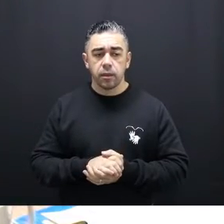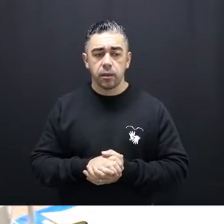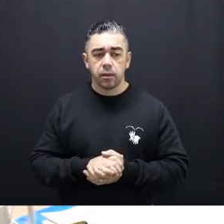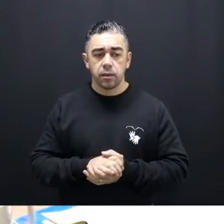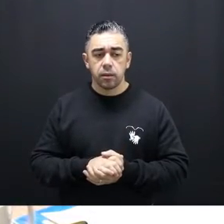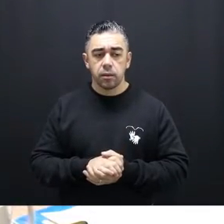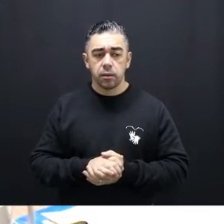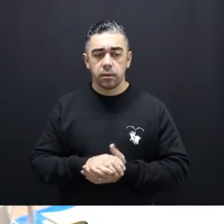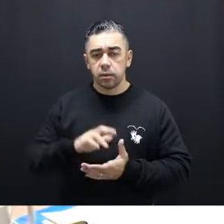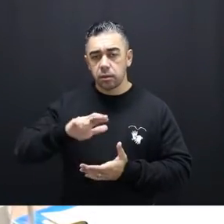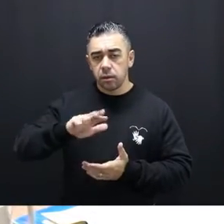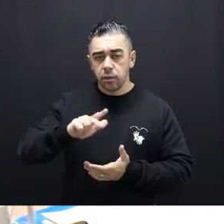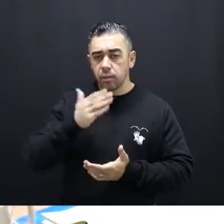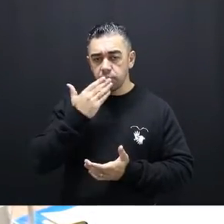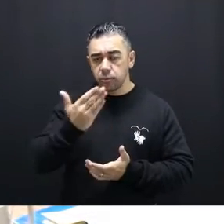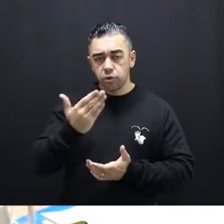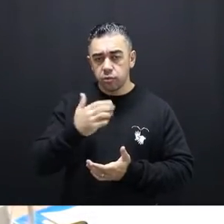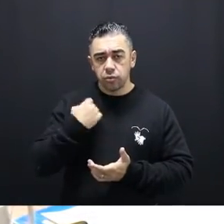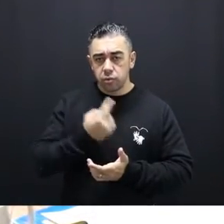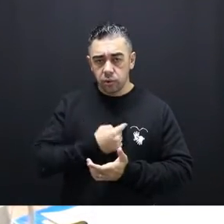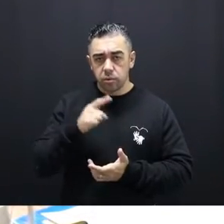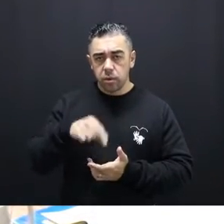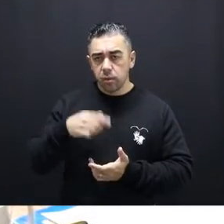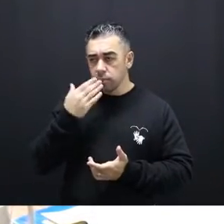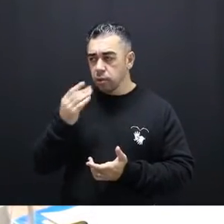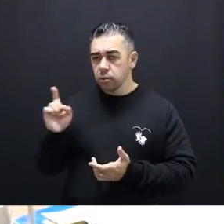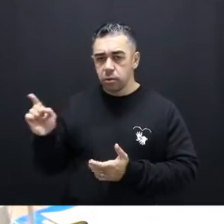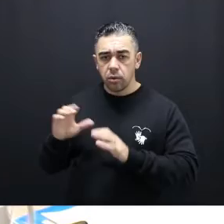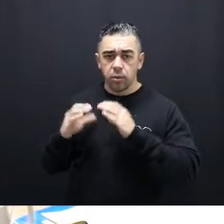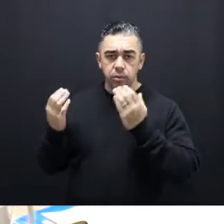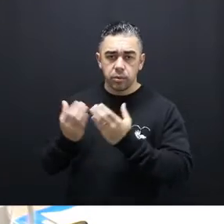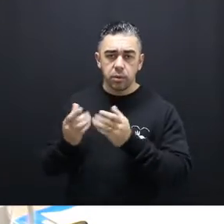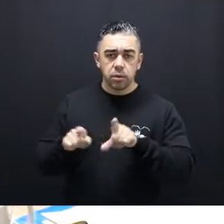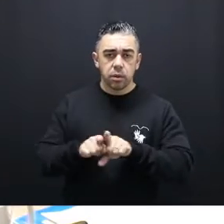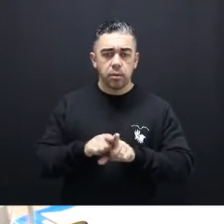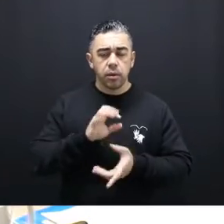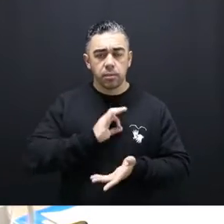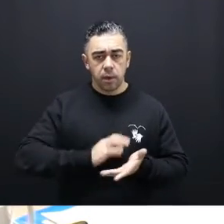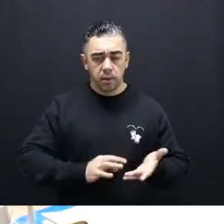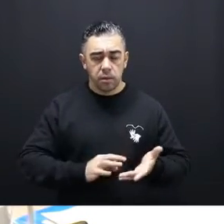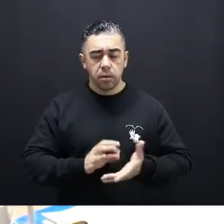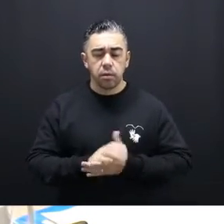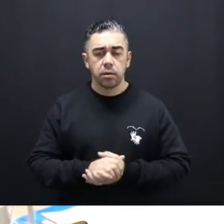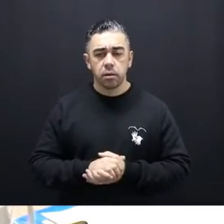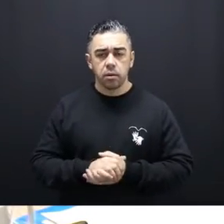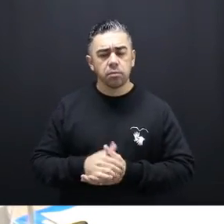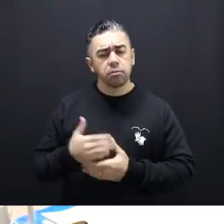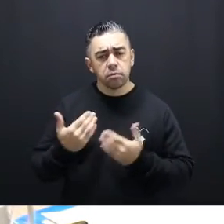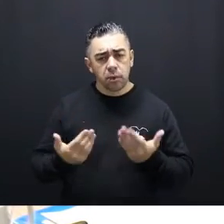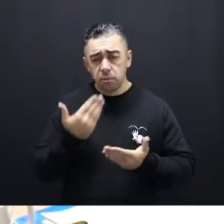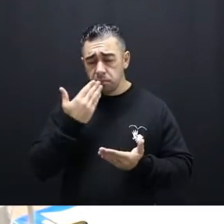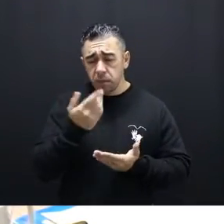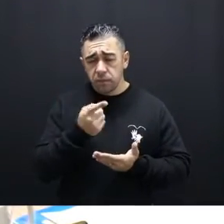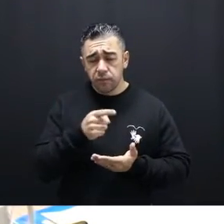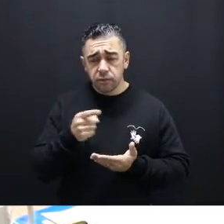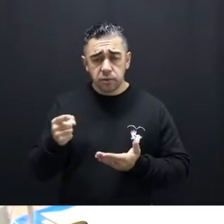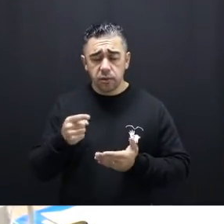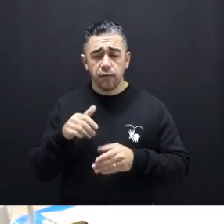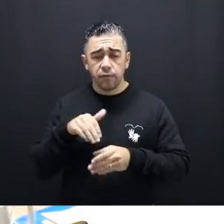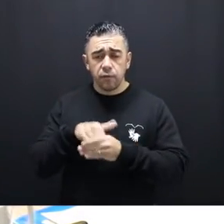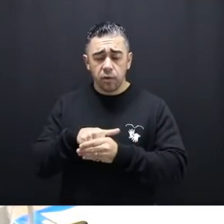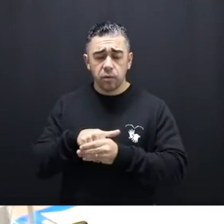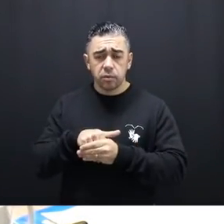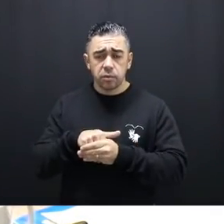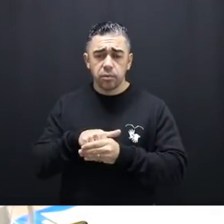é isso aqui não é um pedido nosso é um pedido da comunidade e do próprio paro Então volta em um projeto favorável e